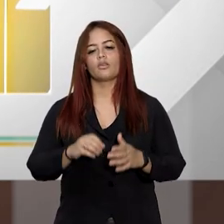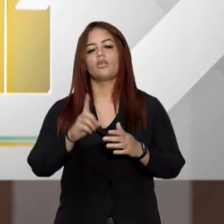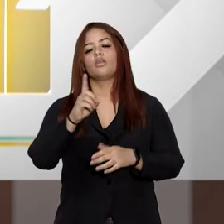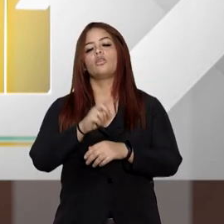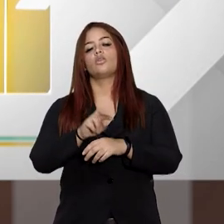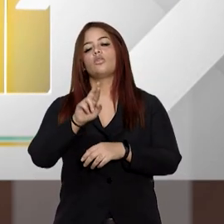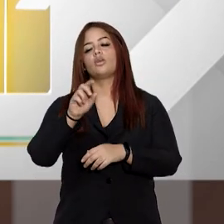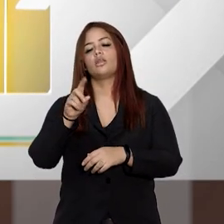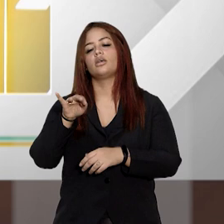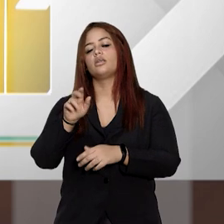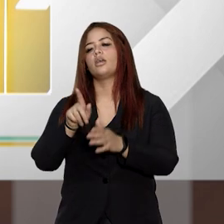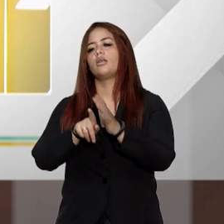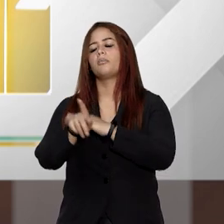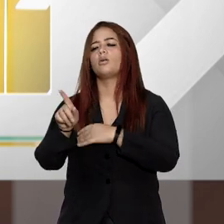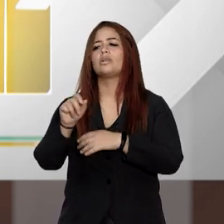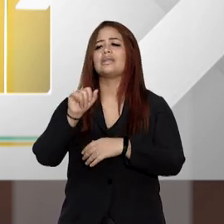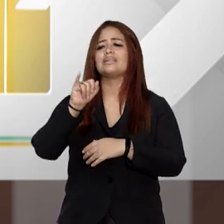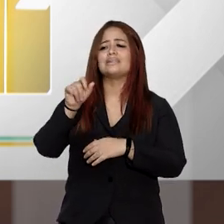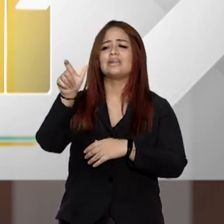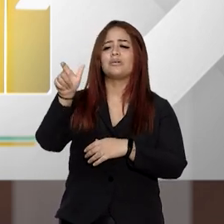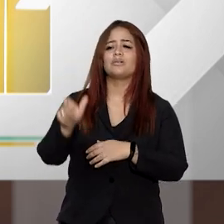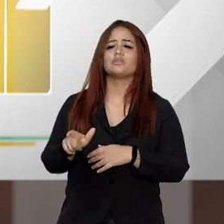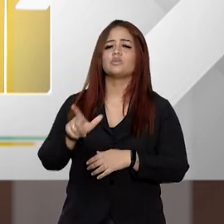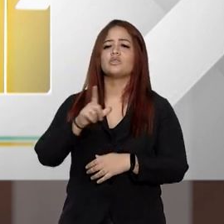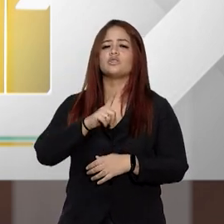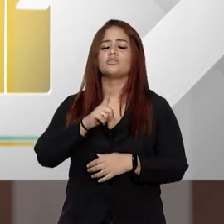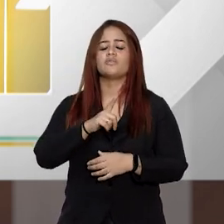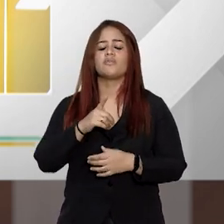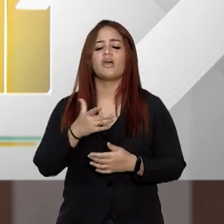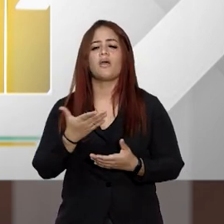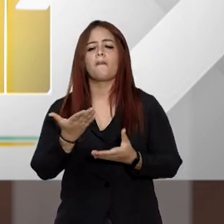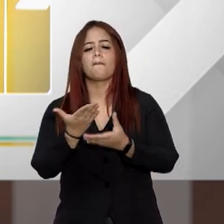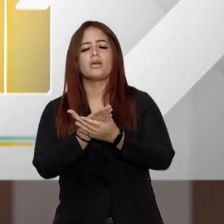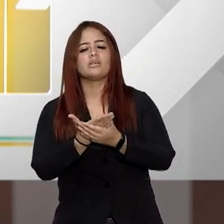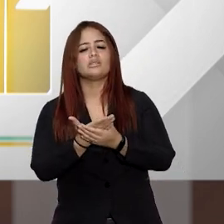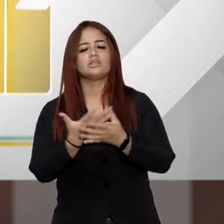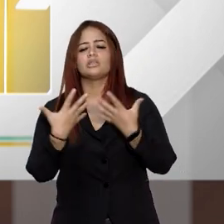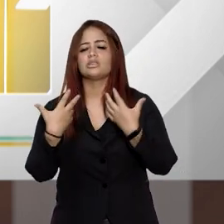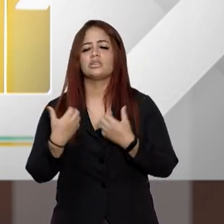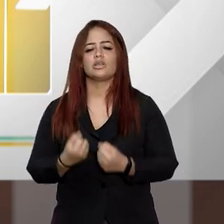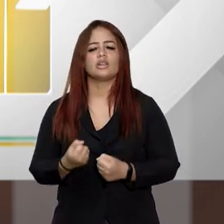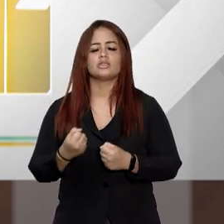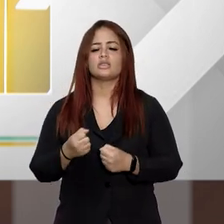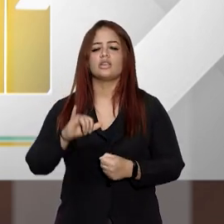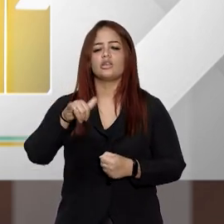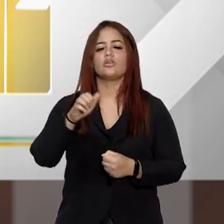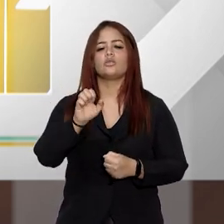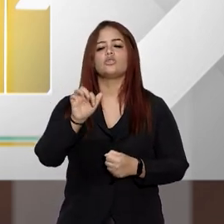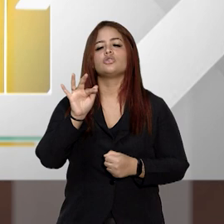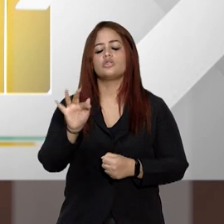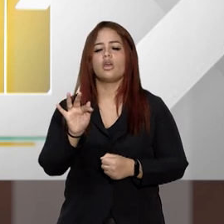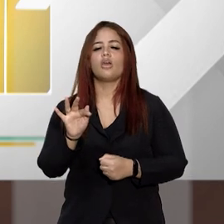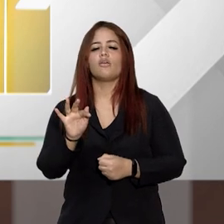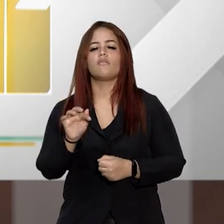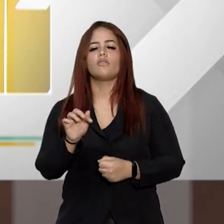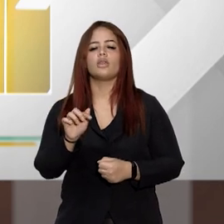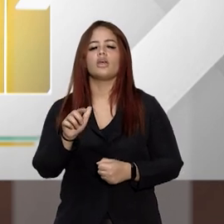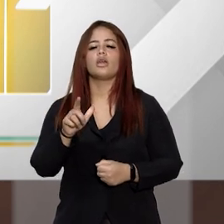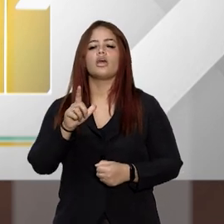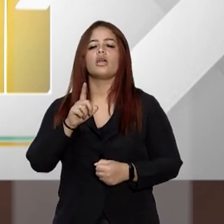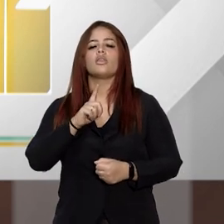Doutora Daniela Madeira, se o autor tiver o pedido julgado improcedente no Juizado Especial Federal, ele